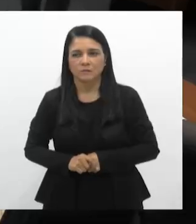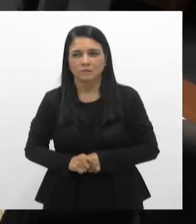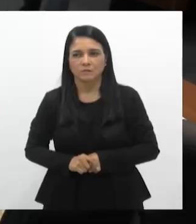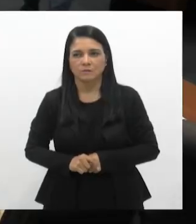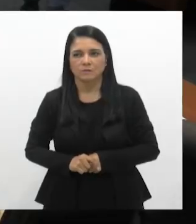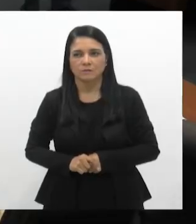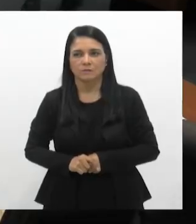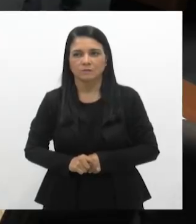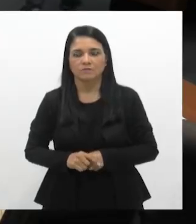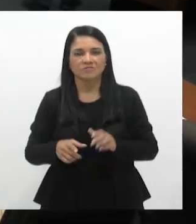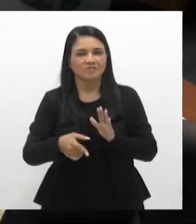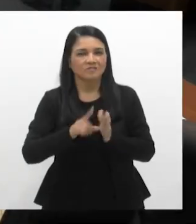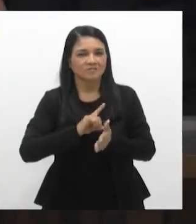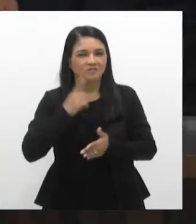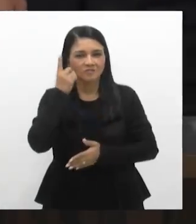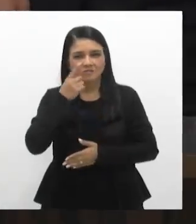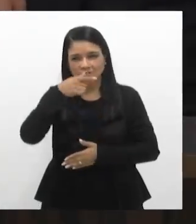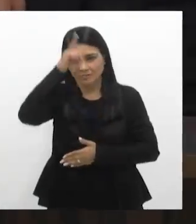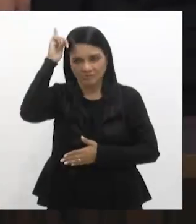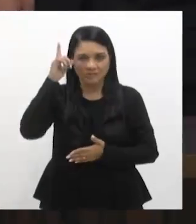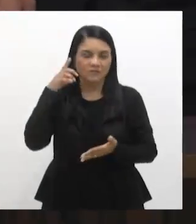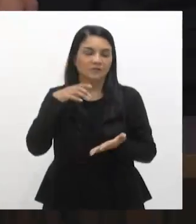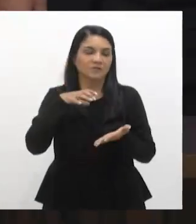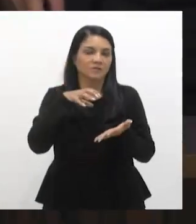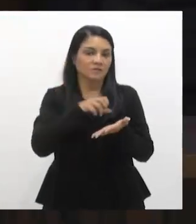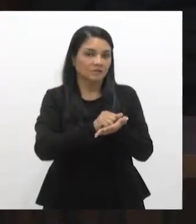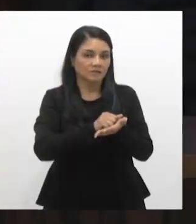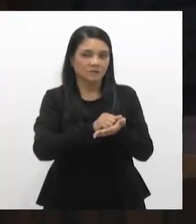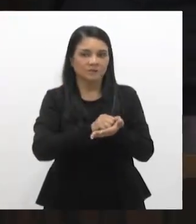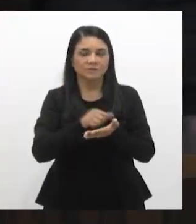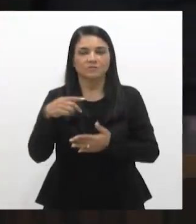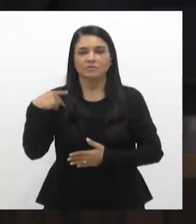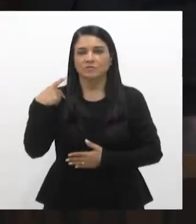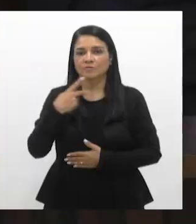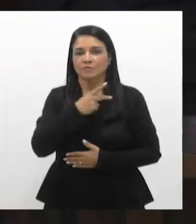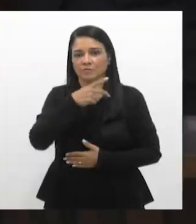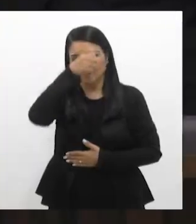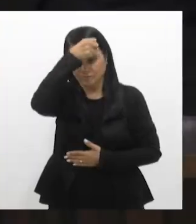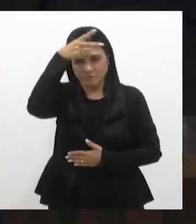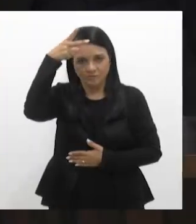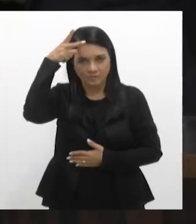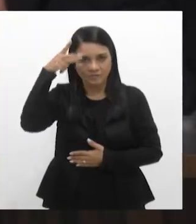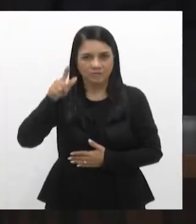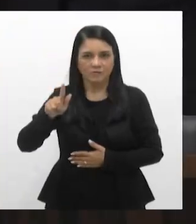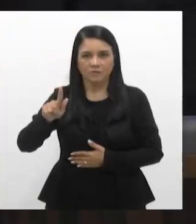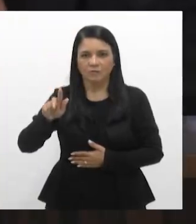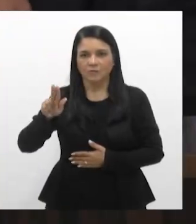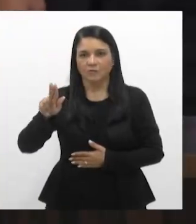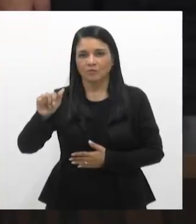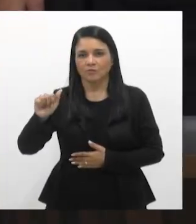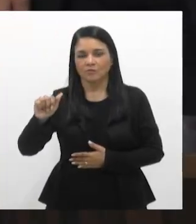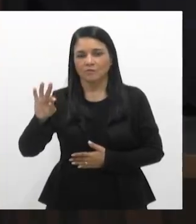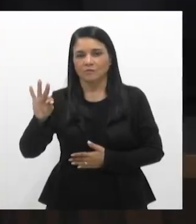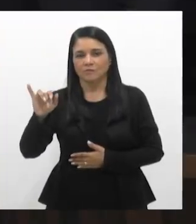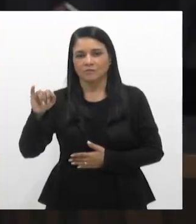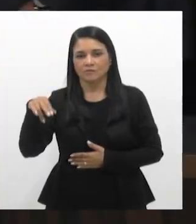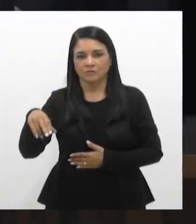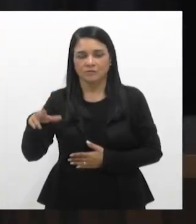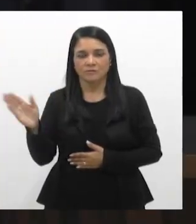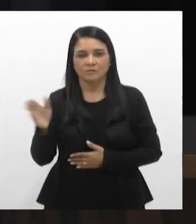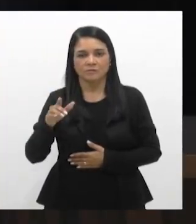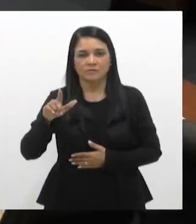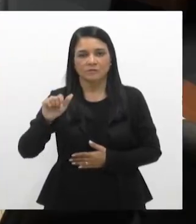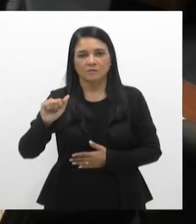Antes do deputado Luiz Paulo, registrar aqui a presença do nosso prefeito de Coatis, Aloísio. Seja muito